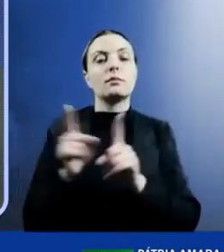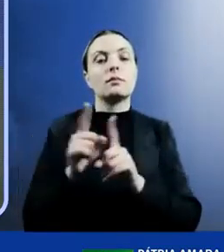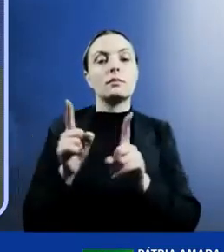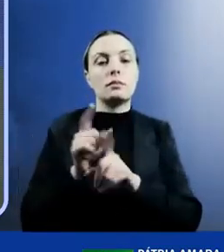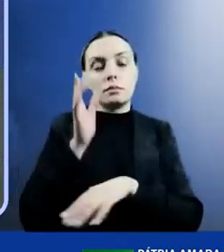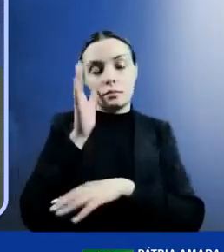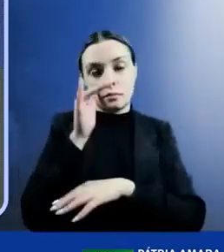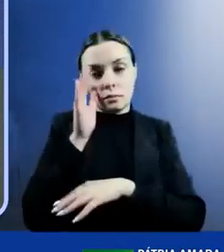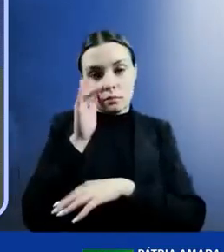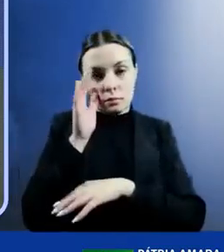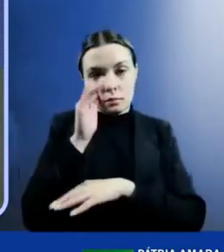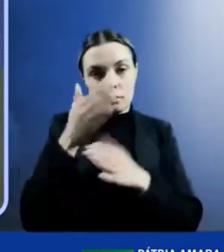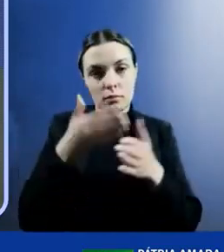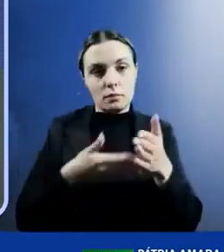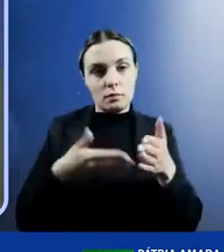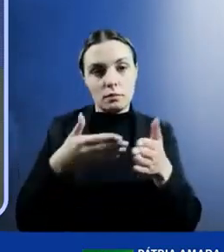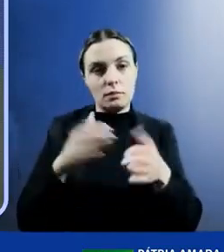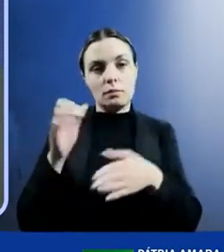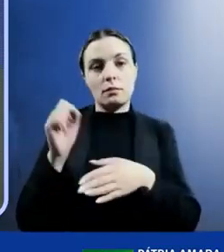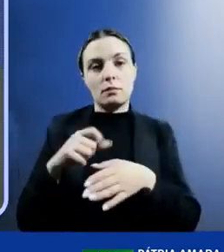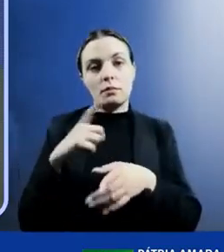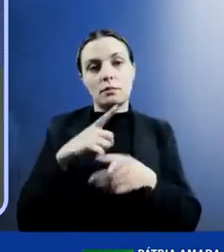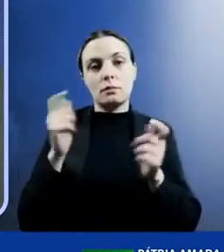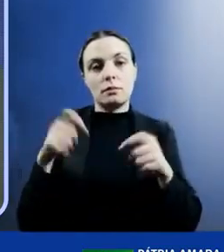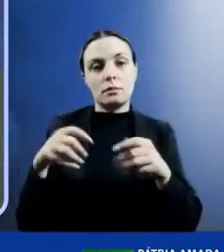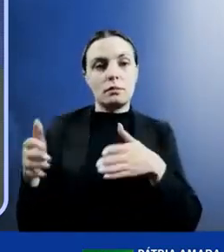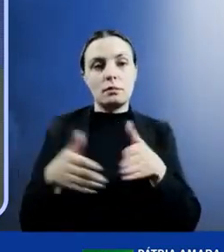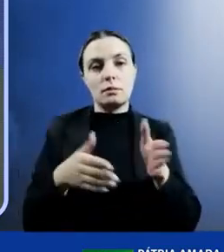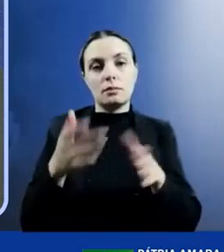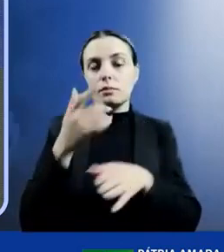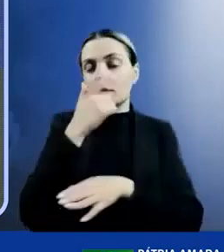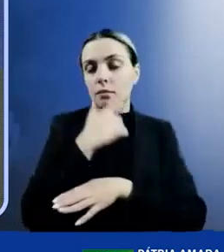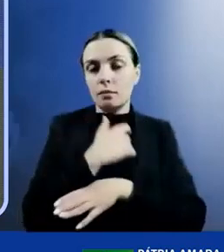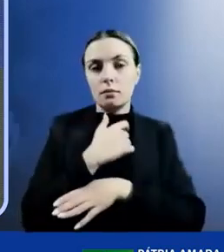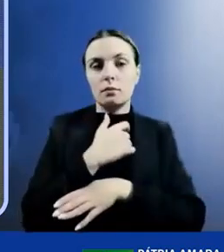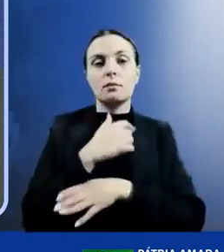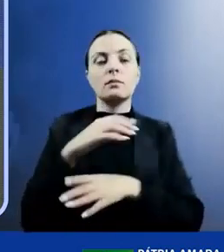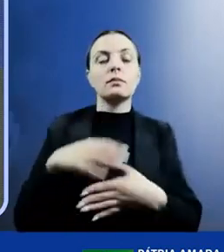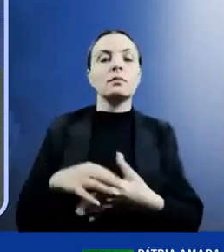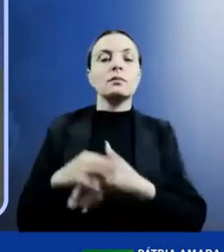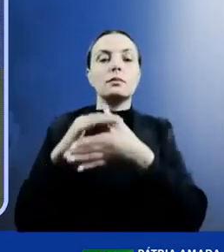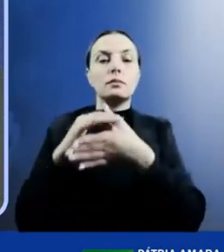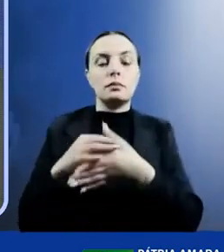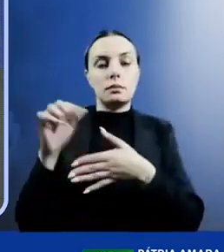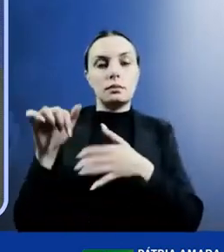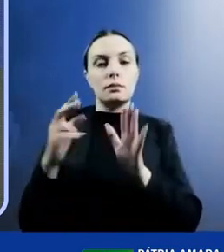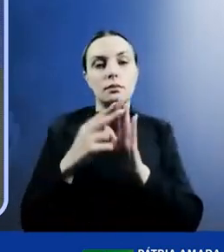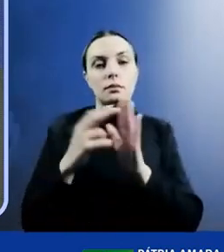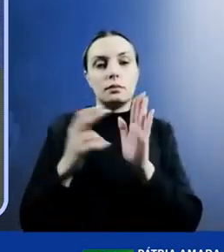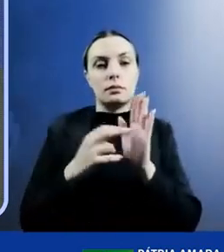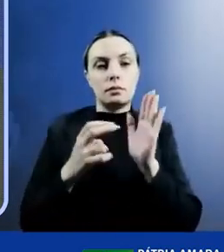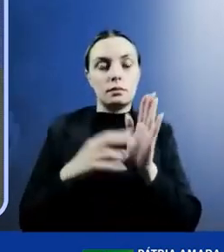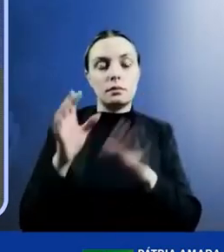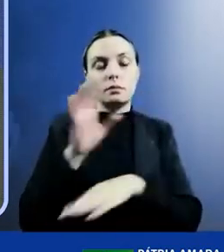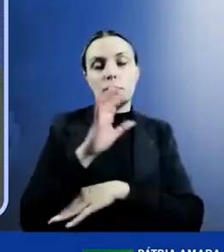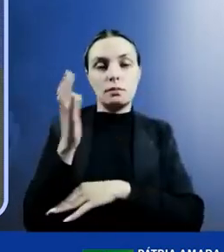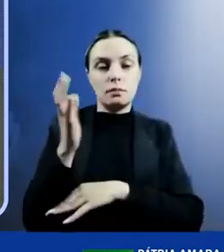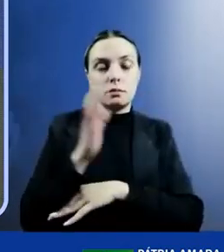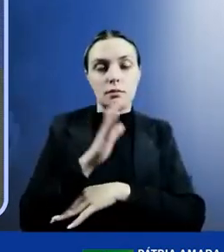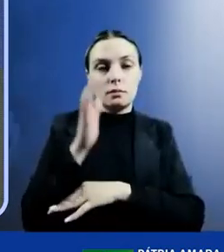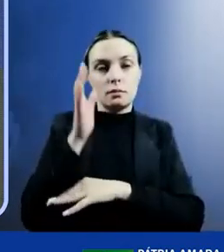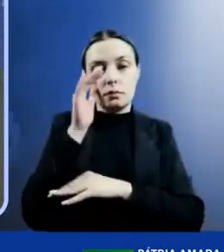que permite, sim, este caminho. Eu acho que liderar essa pauta climática, observando aí a